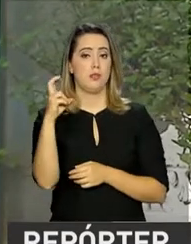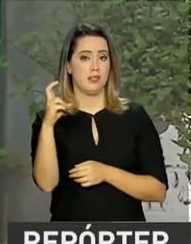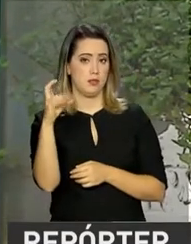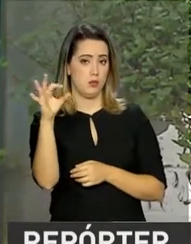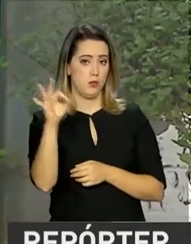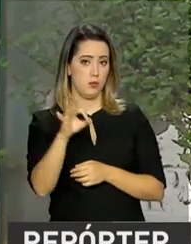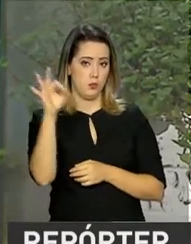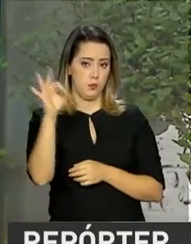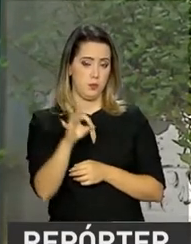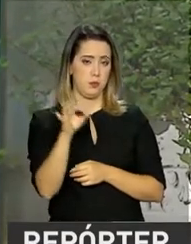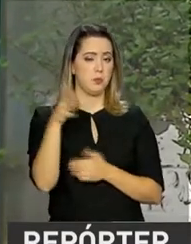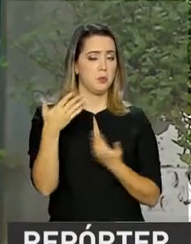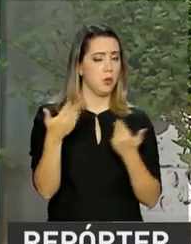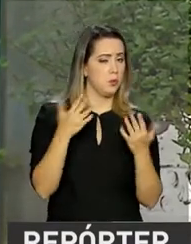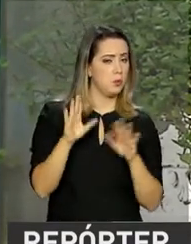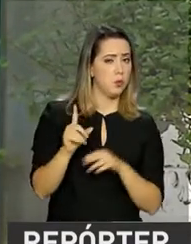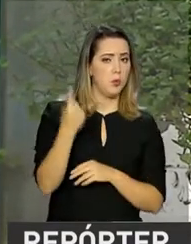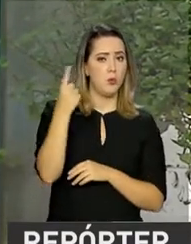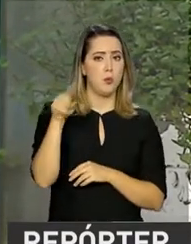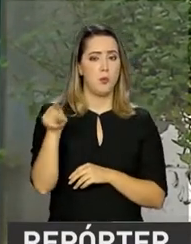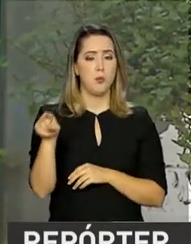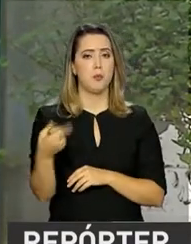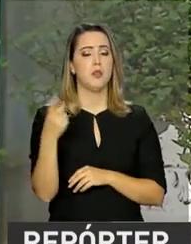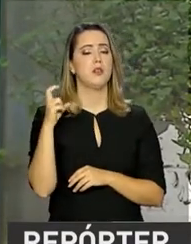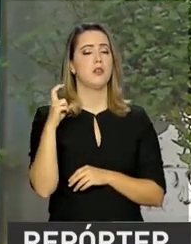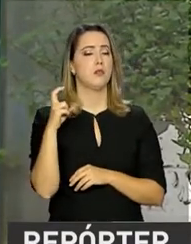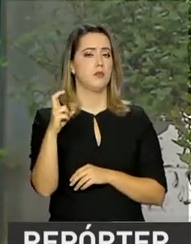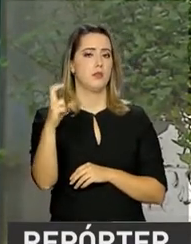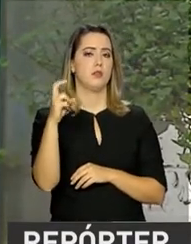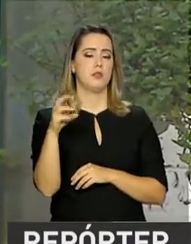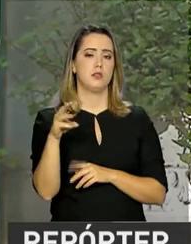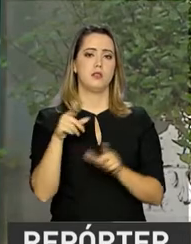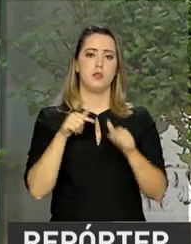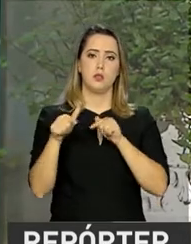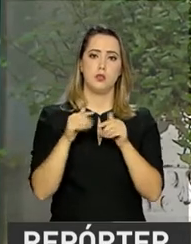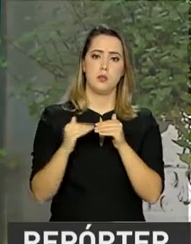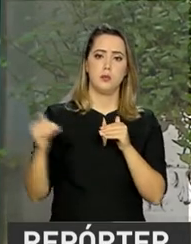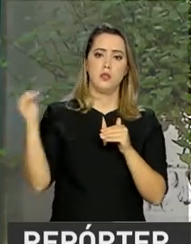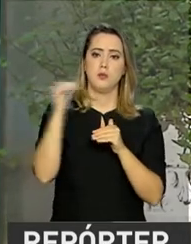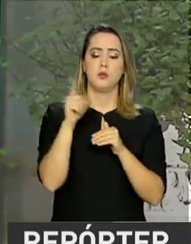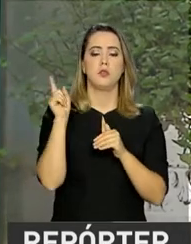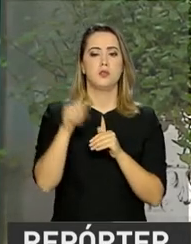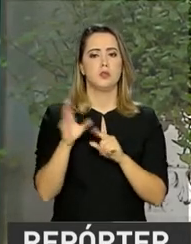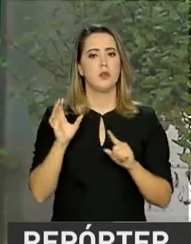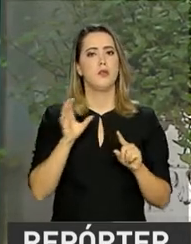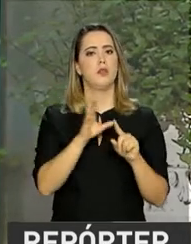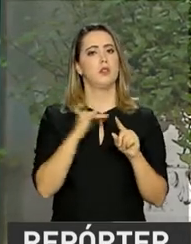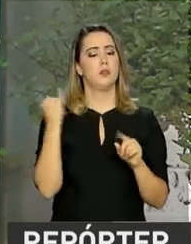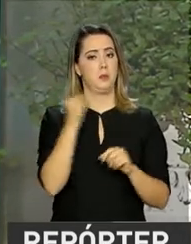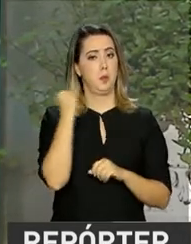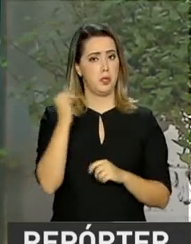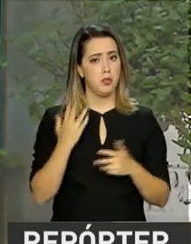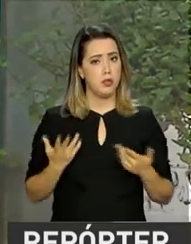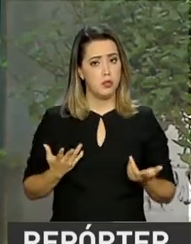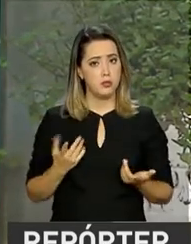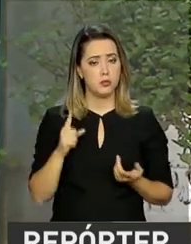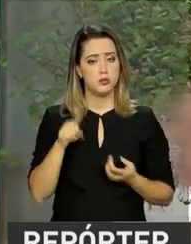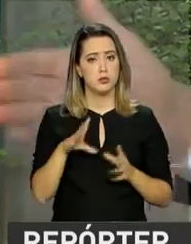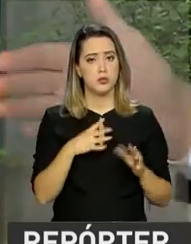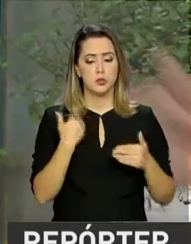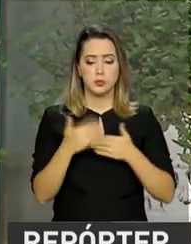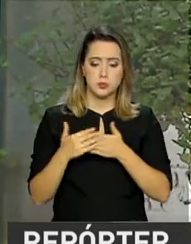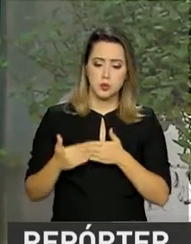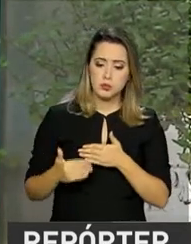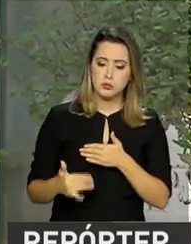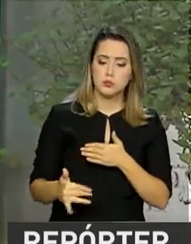percentuais, o que dá aproximadamente 1,5 milhão de empregos a mais na economia brasileira. Também é um impacto muito expressivo, a gente acha que esse impacto é diluído ao longo